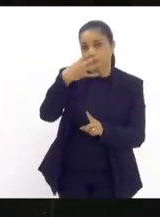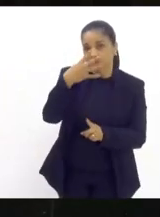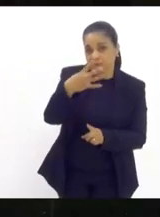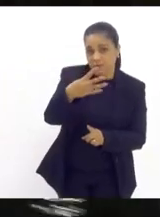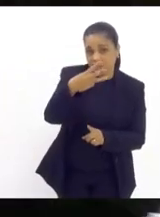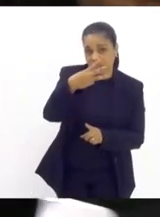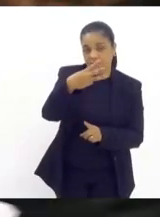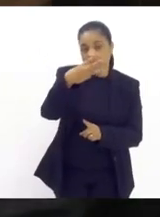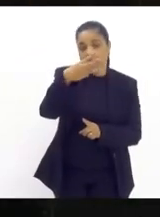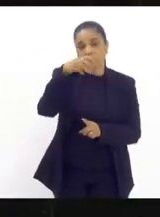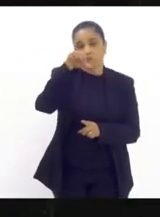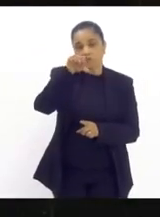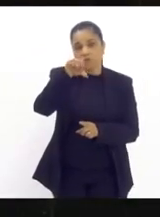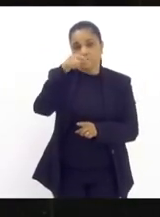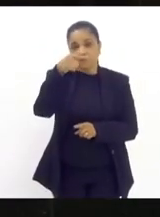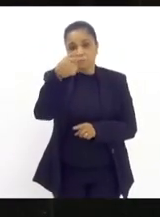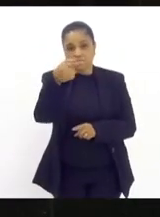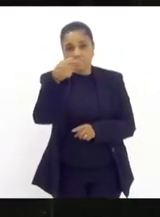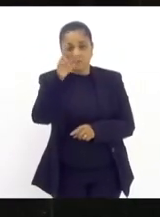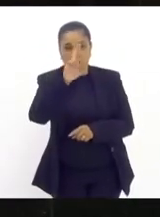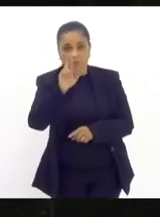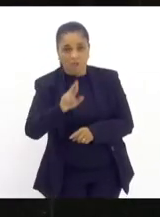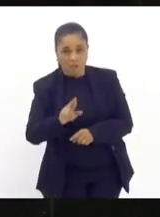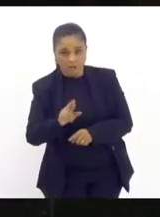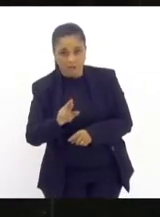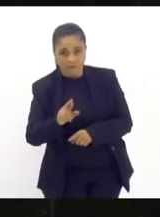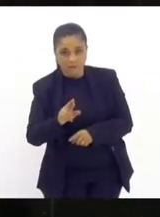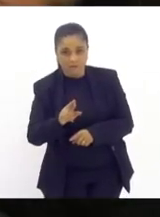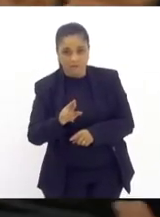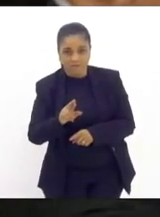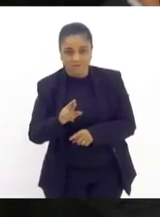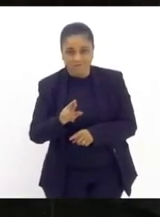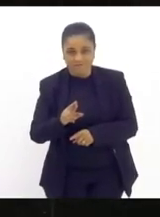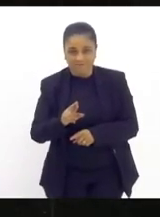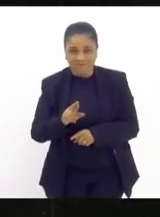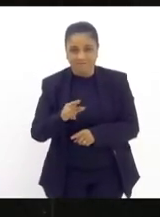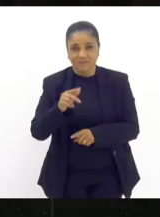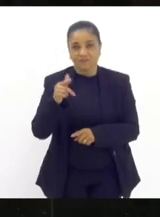no quarto trimestre de 2022 Obrigado deputado